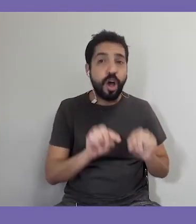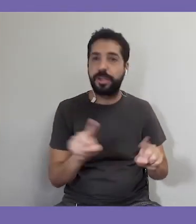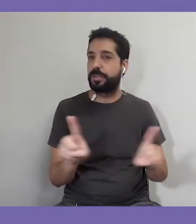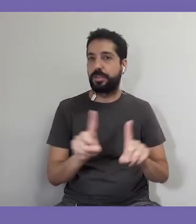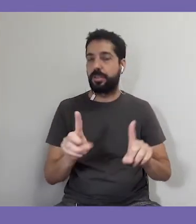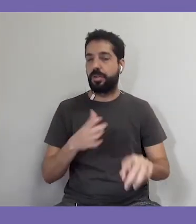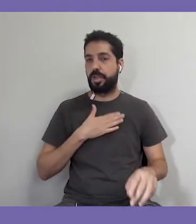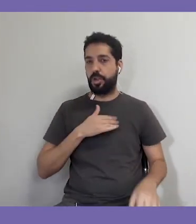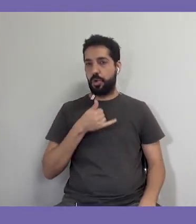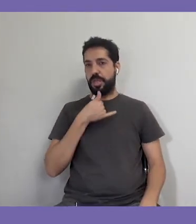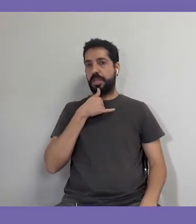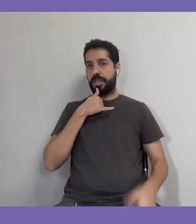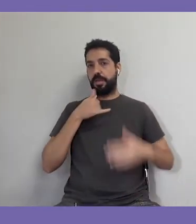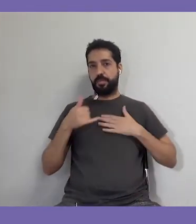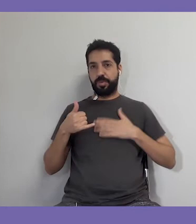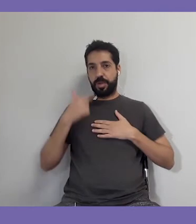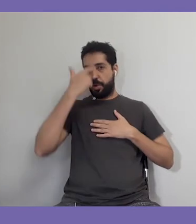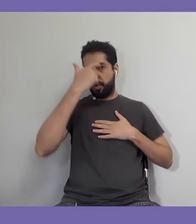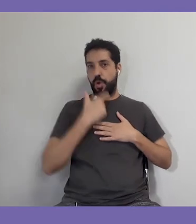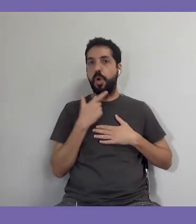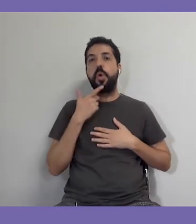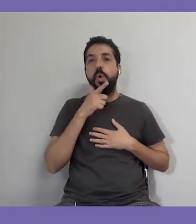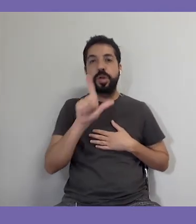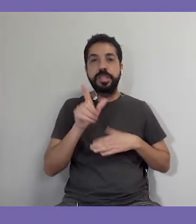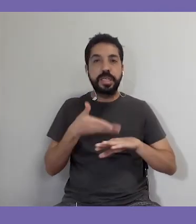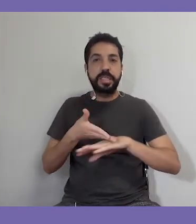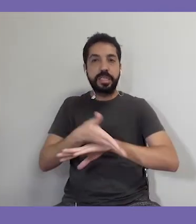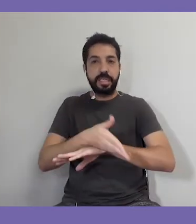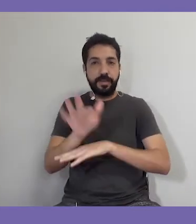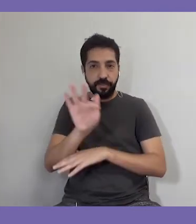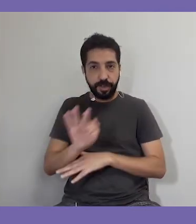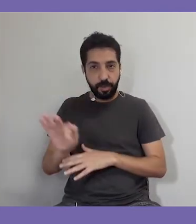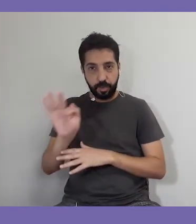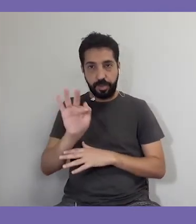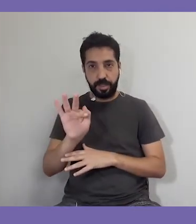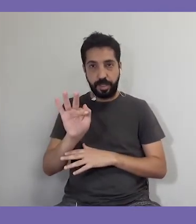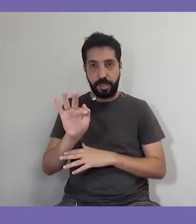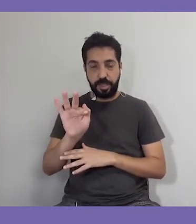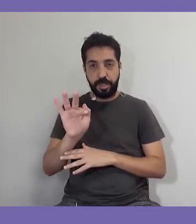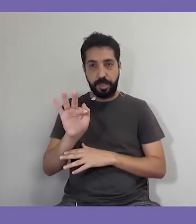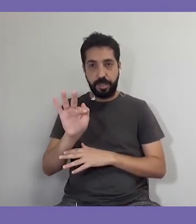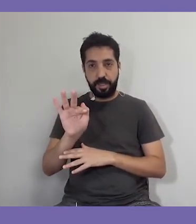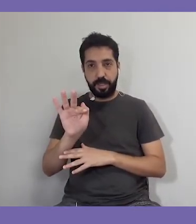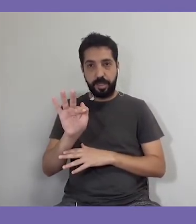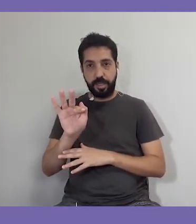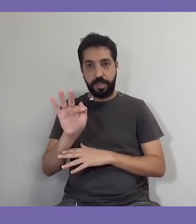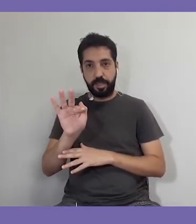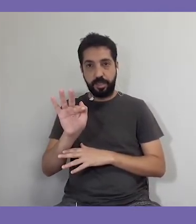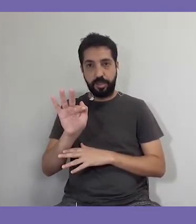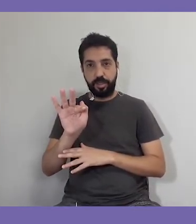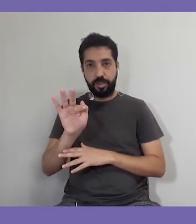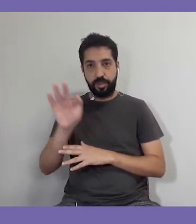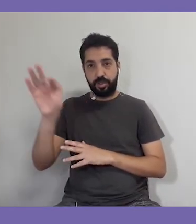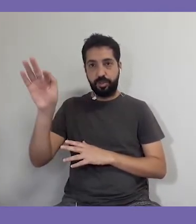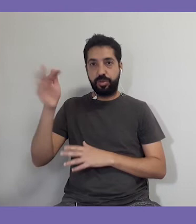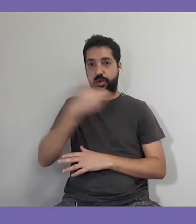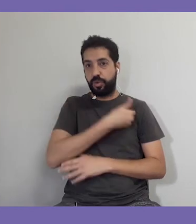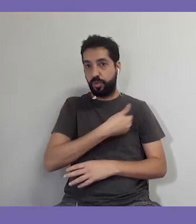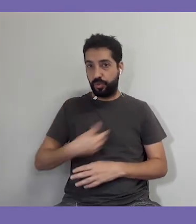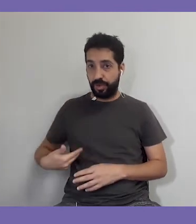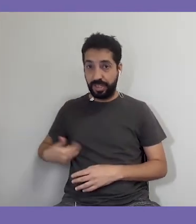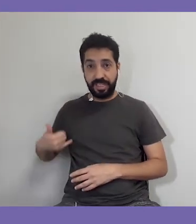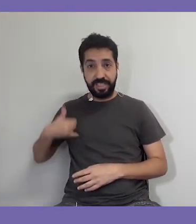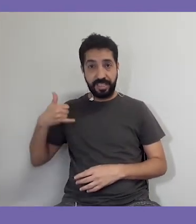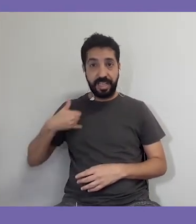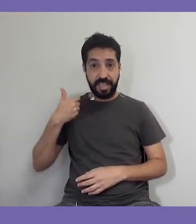eu sou exemplo vivo porque eu consegui entrar na universidade pública